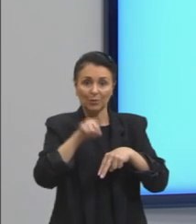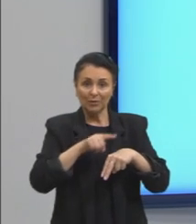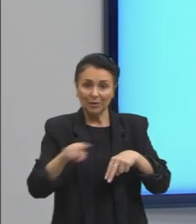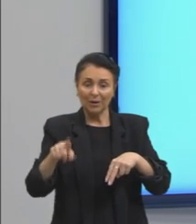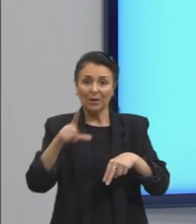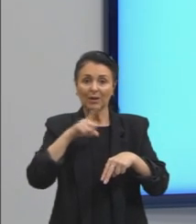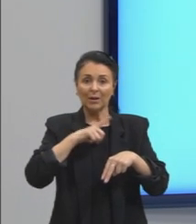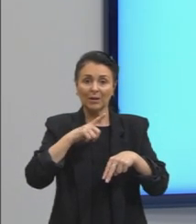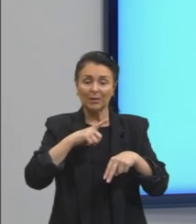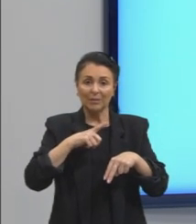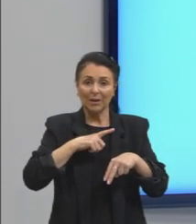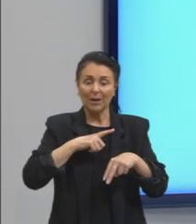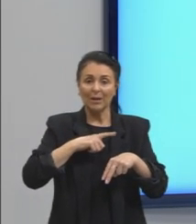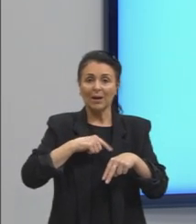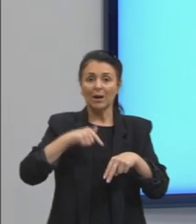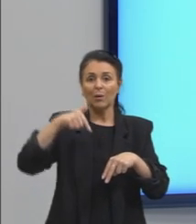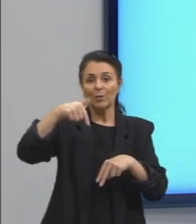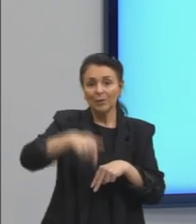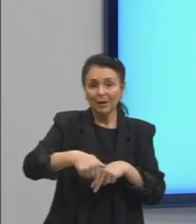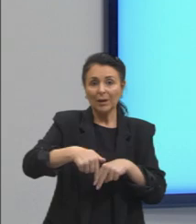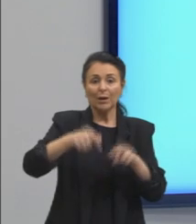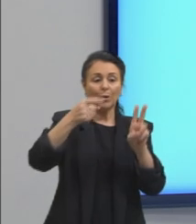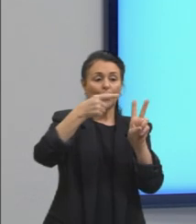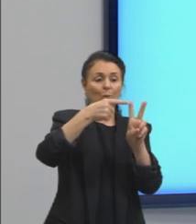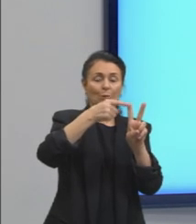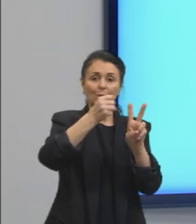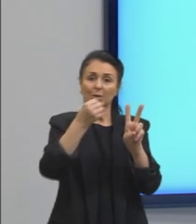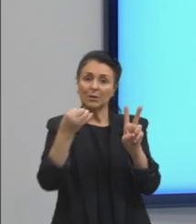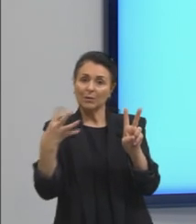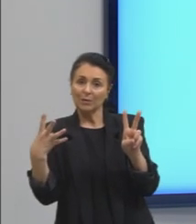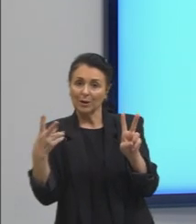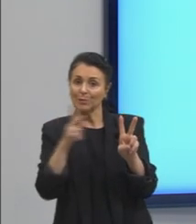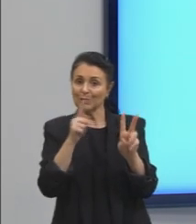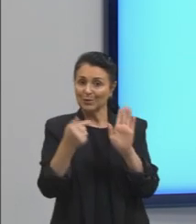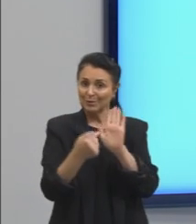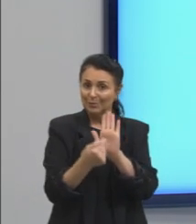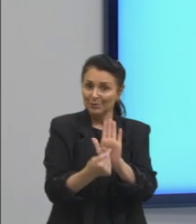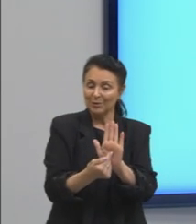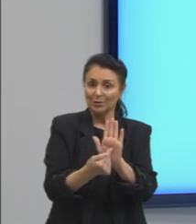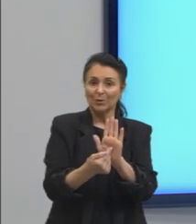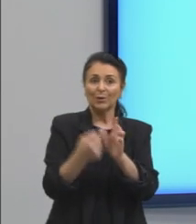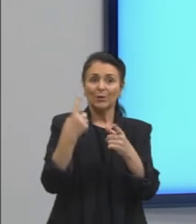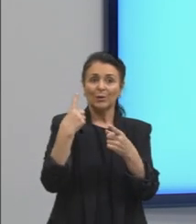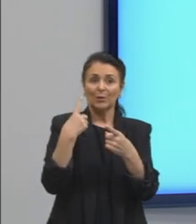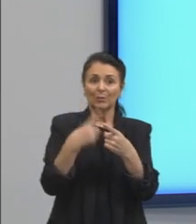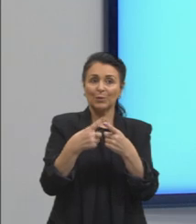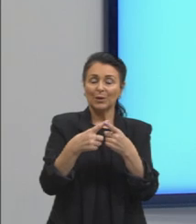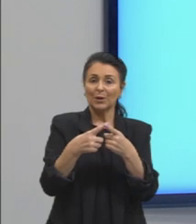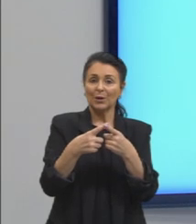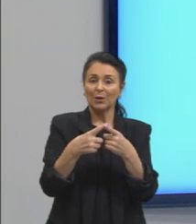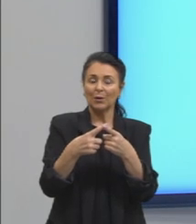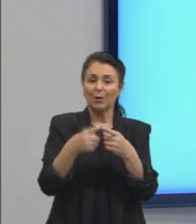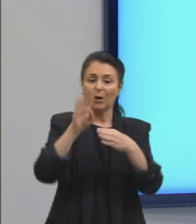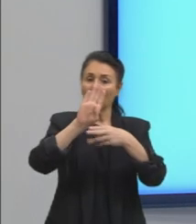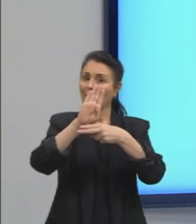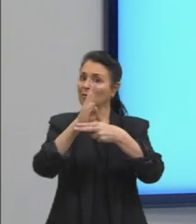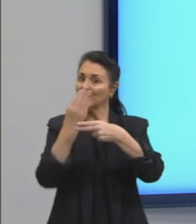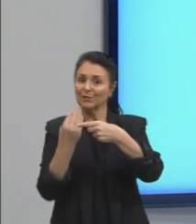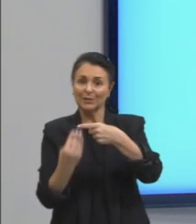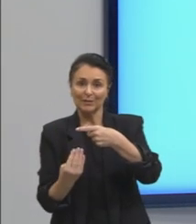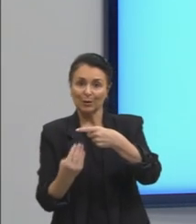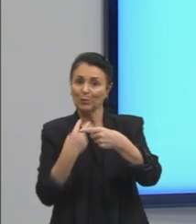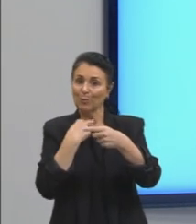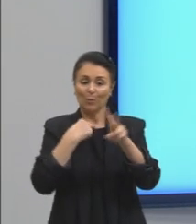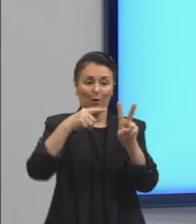Aqui nós temos os Racionais ou irracionais ao lado porque não com tempo então a questão da fração né